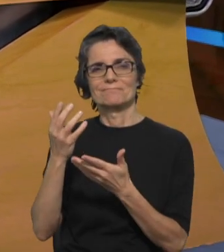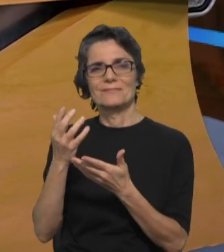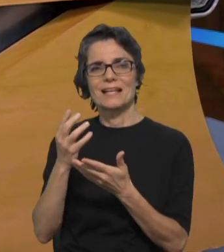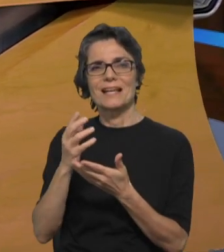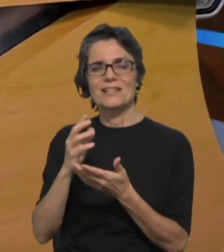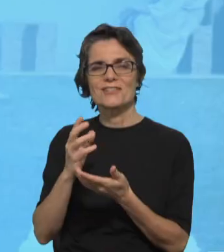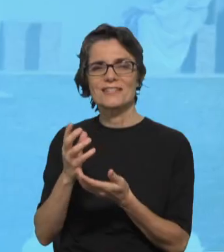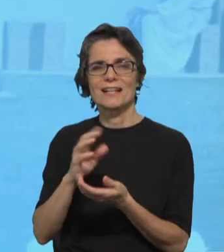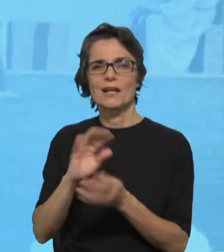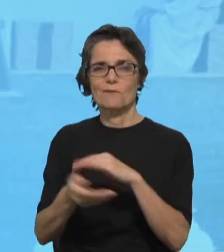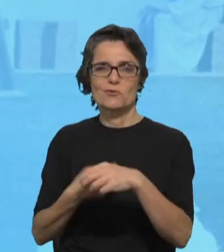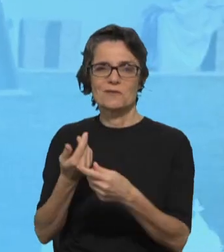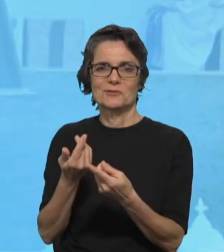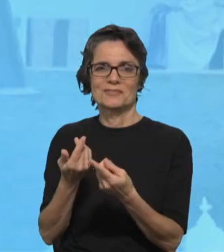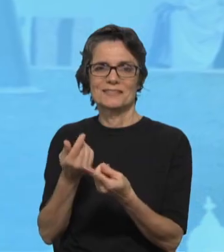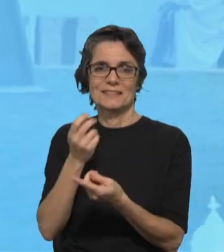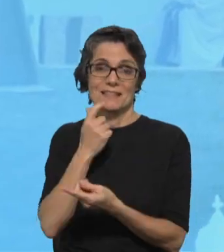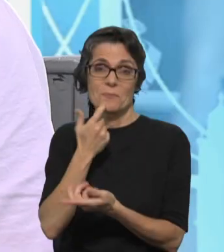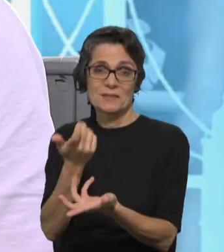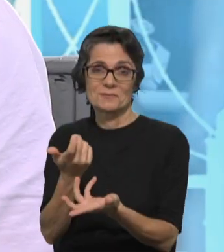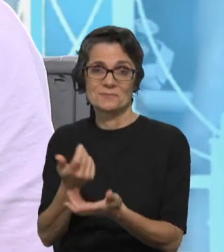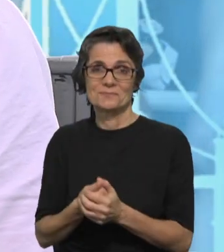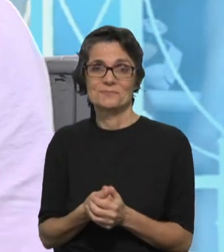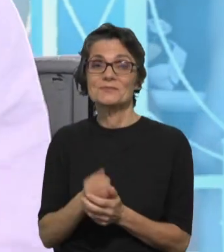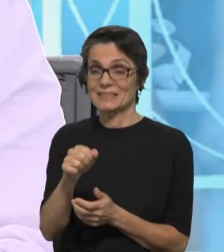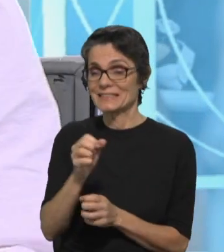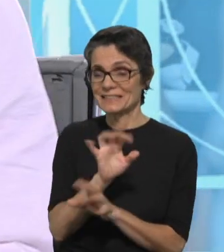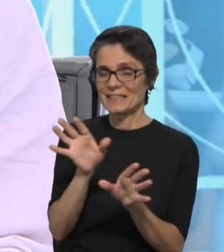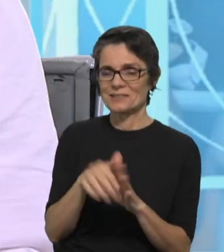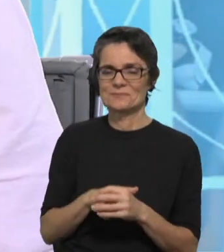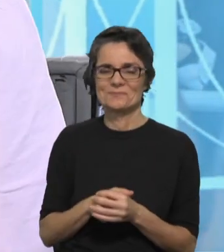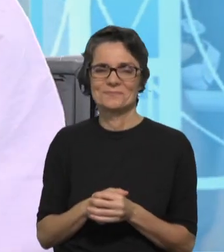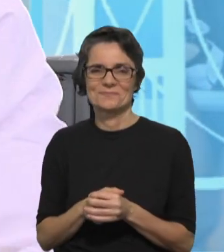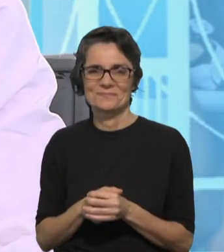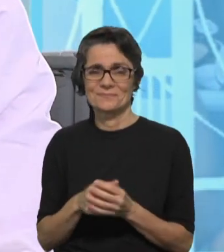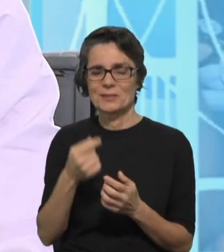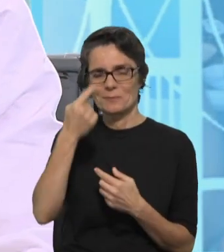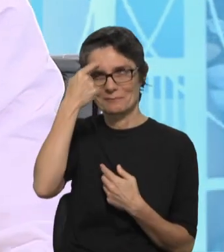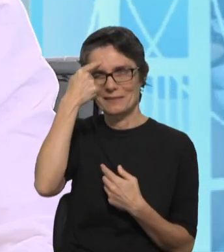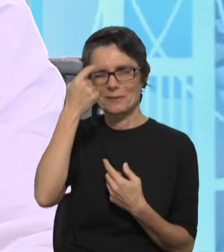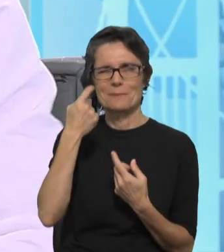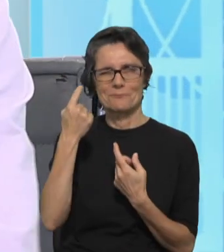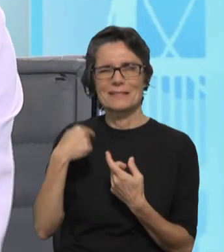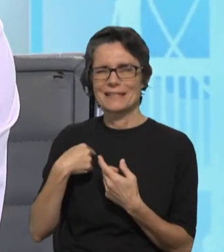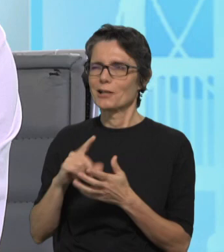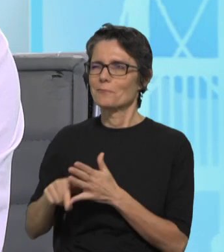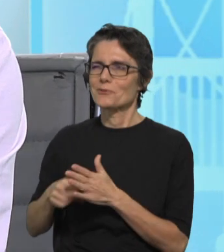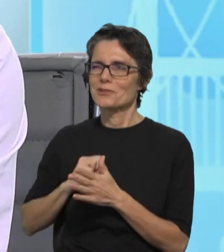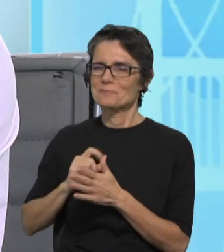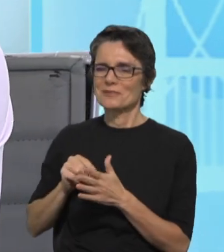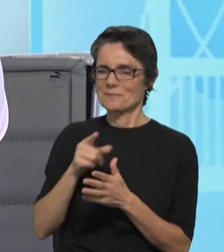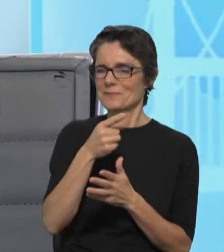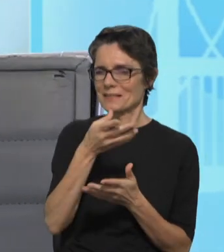determinação também de construção de bem comum. Sem dúvida. Eu agora estava a ouvir Alfredo e estava exatamente a fazer esses pontos de contactos, aquilo que ia dizendo. Ou